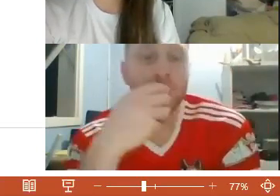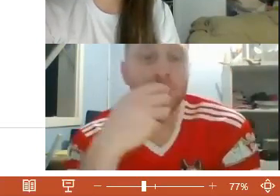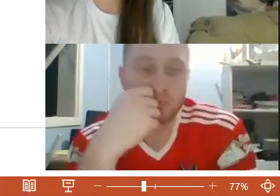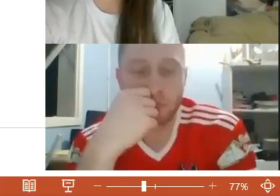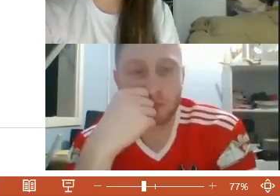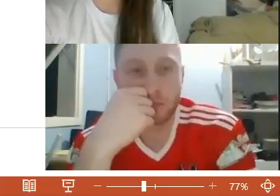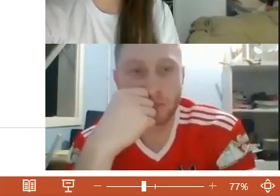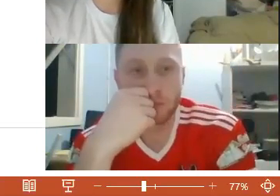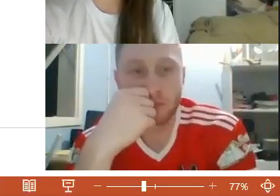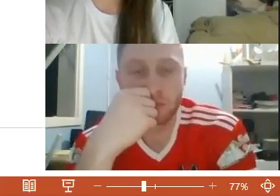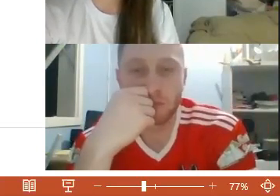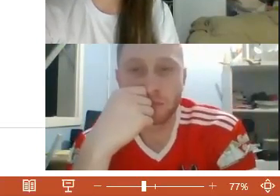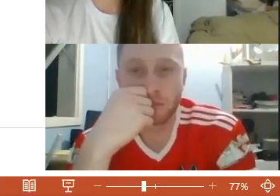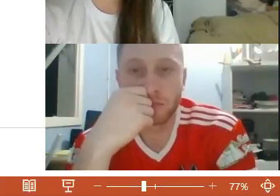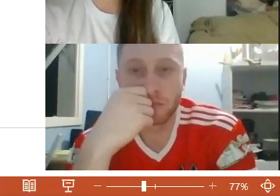está transportando.